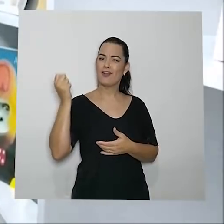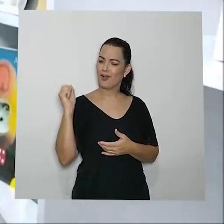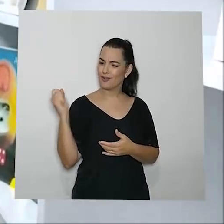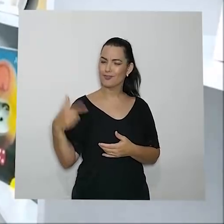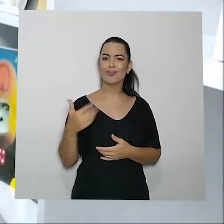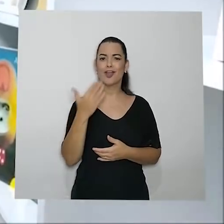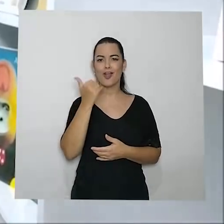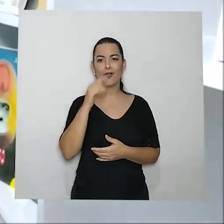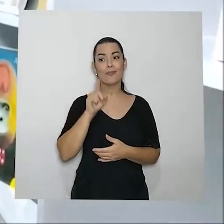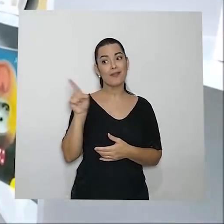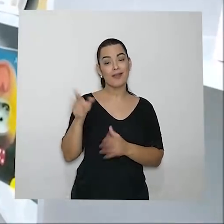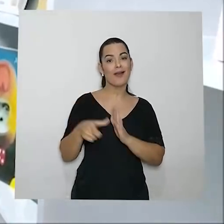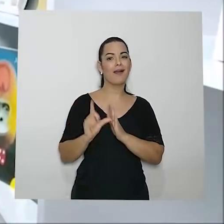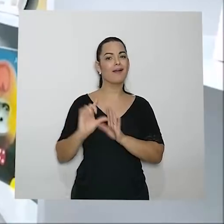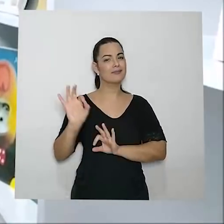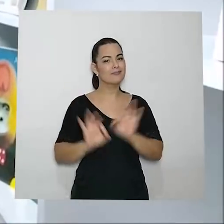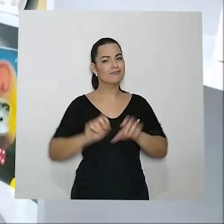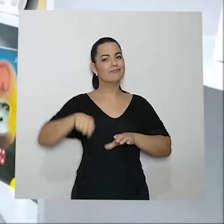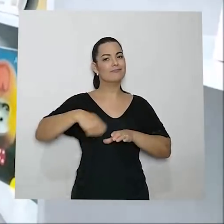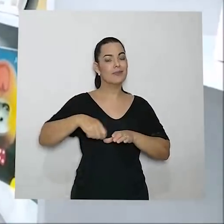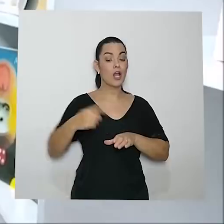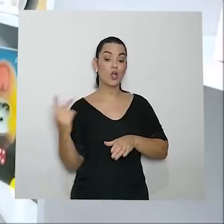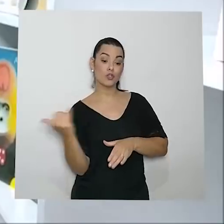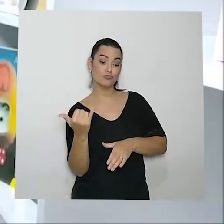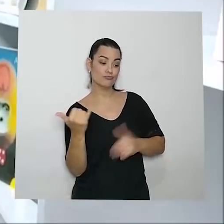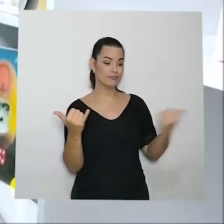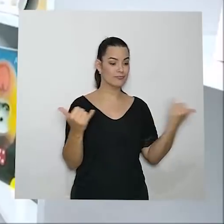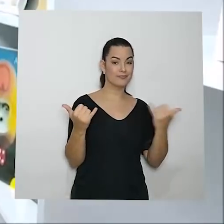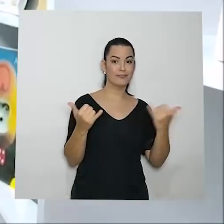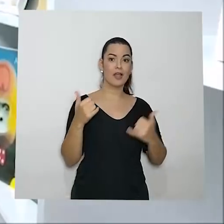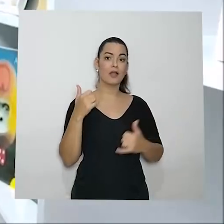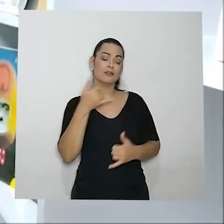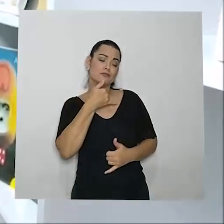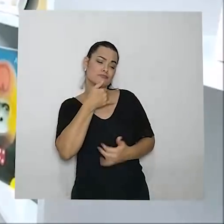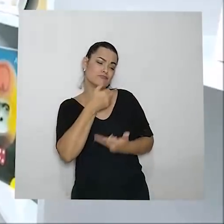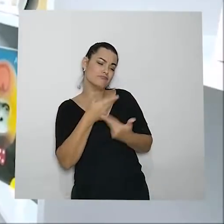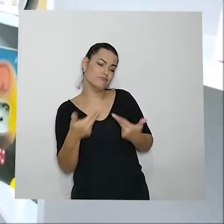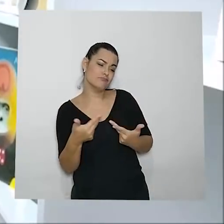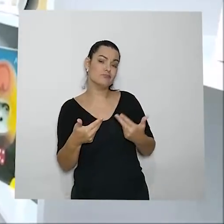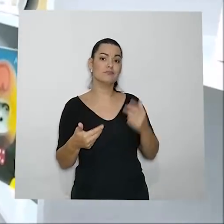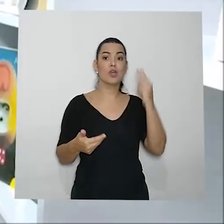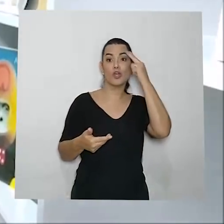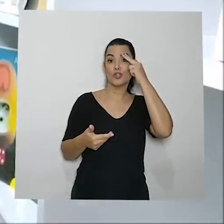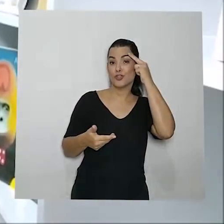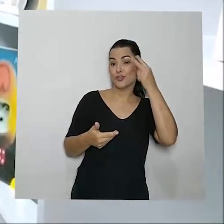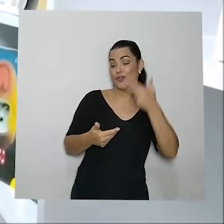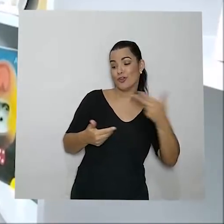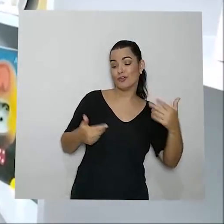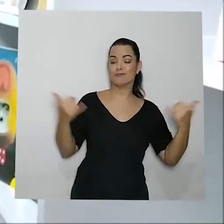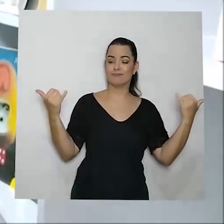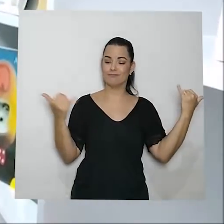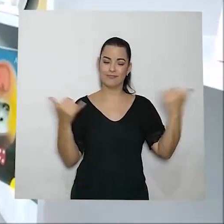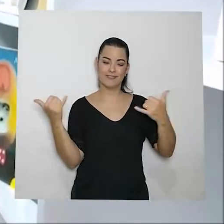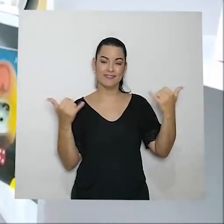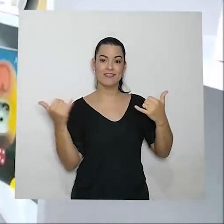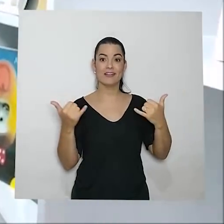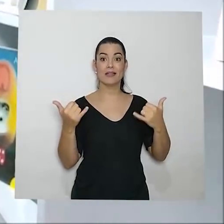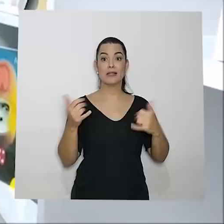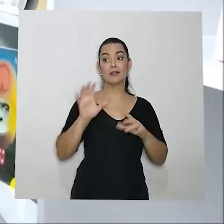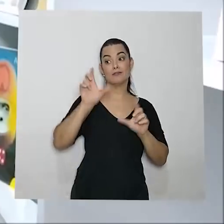suas tristezas, sonhos, medos. Quem é medonho também tem medo do amanhã.